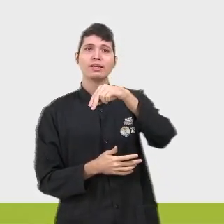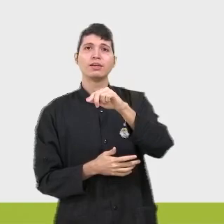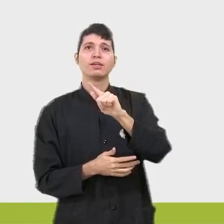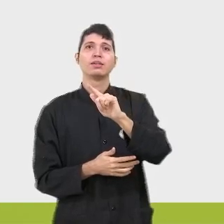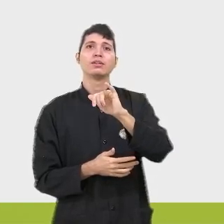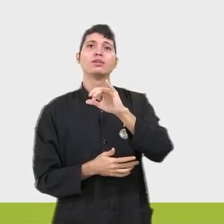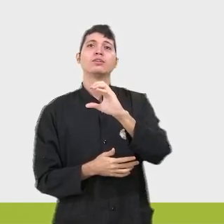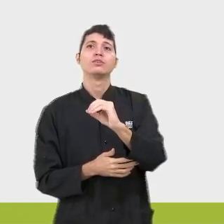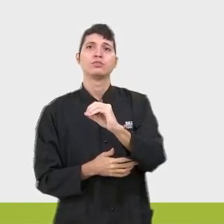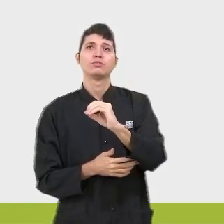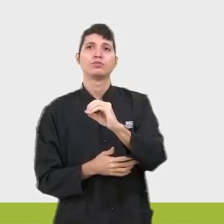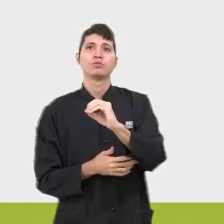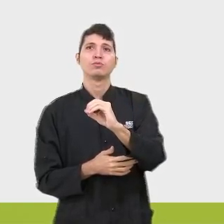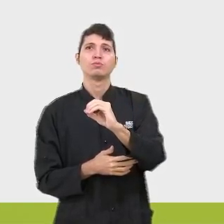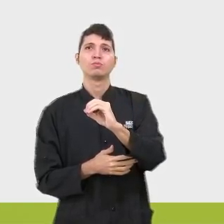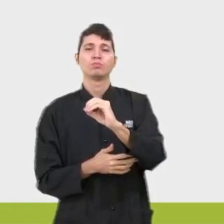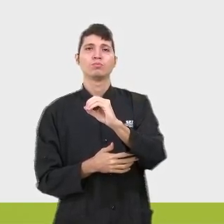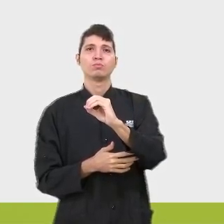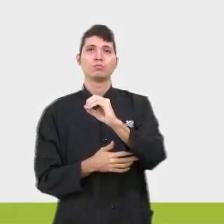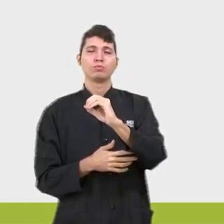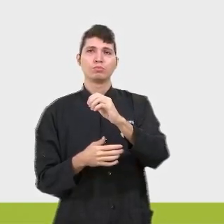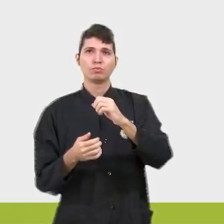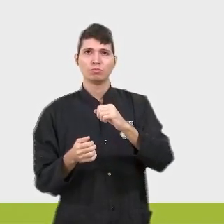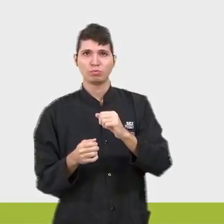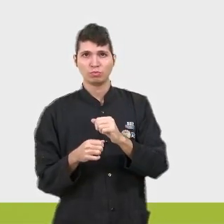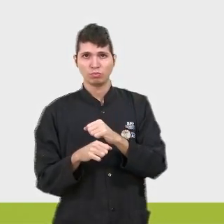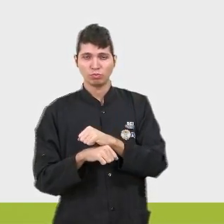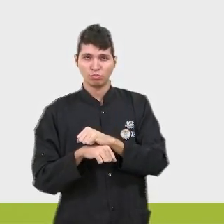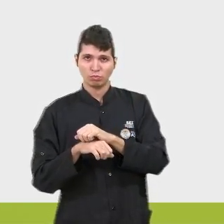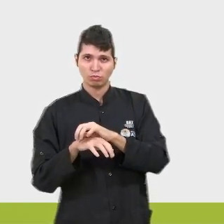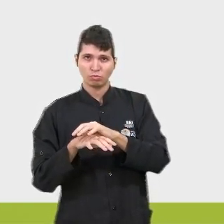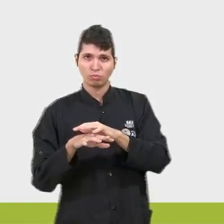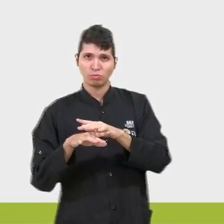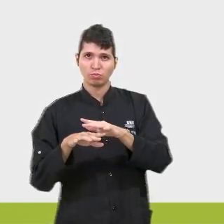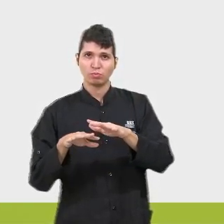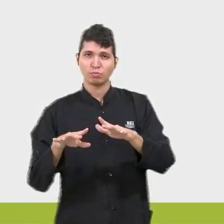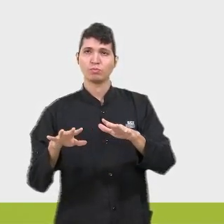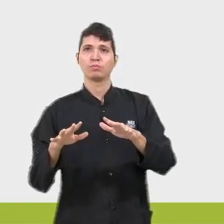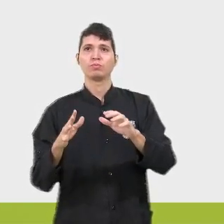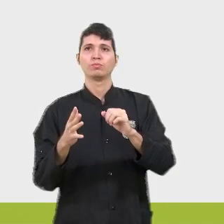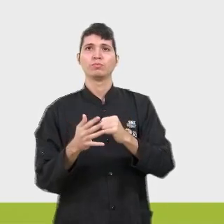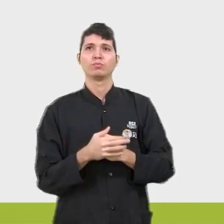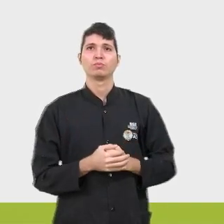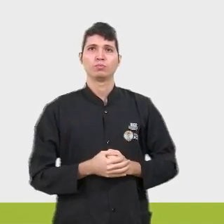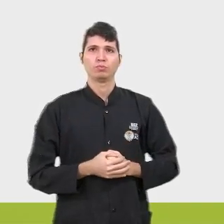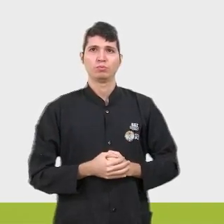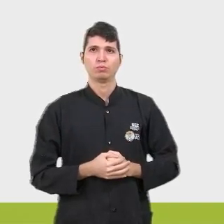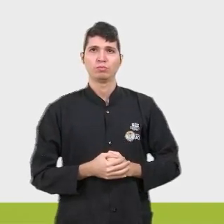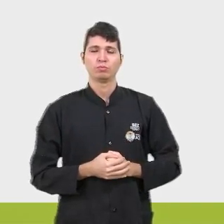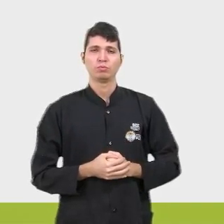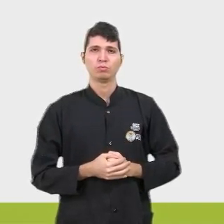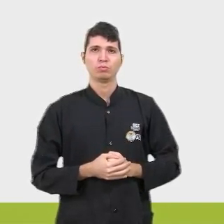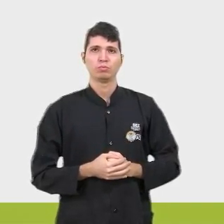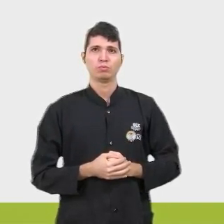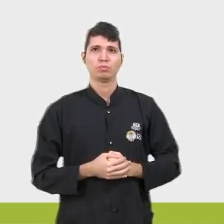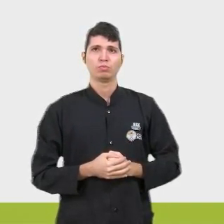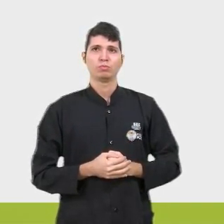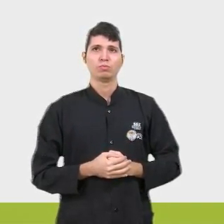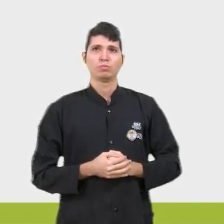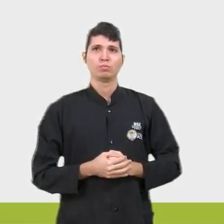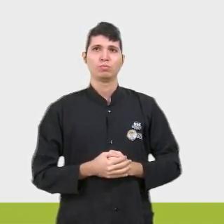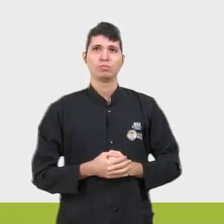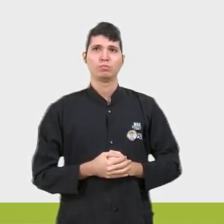da fertilização da oosfera, existe uma segunda fertilização que resulta no tecido triploide. Essa